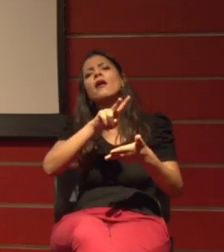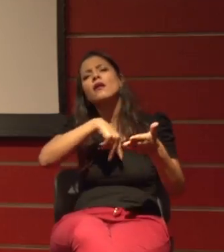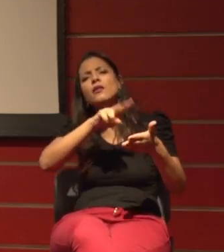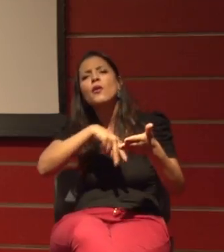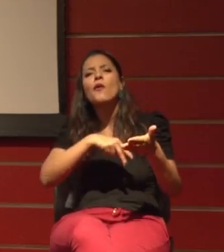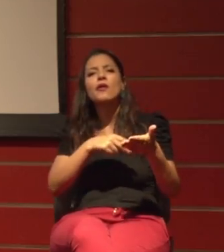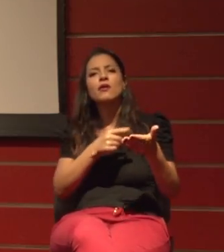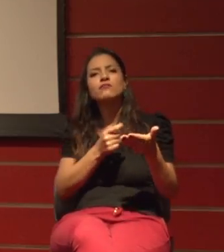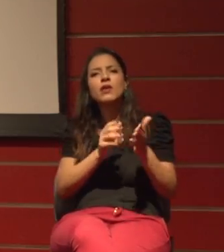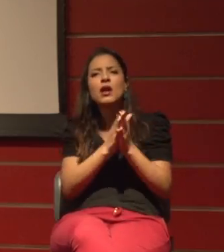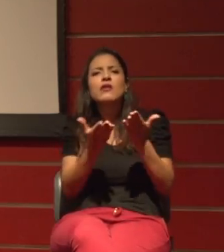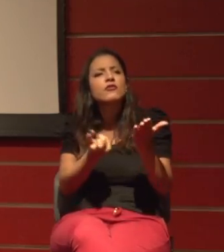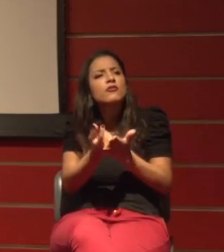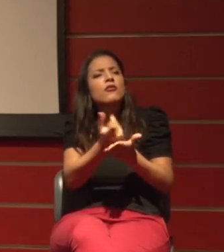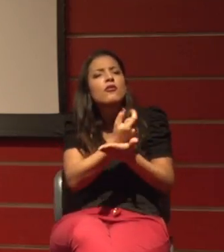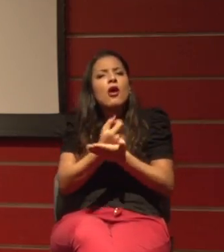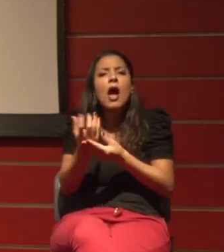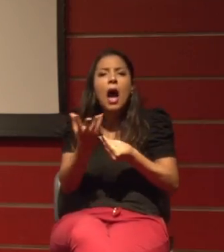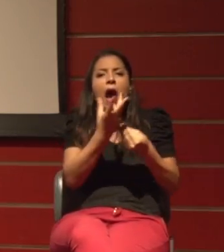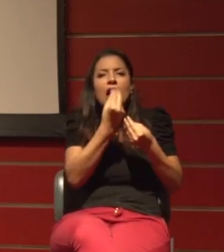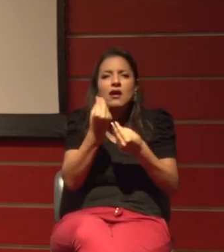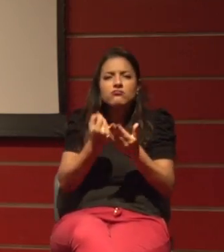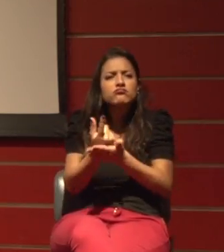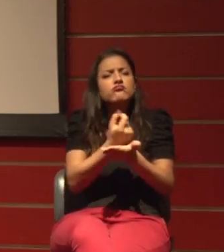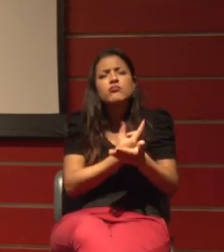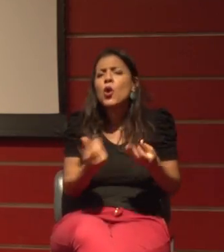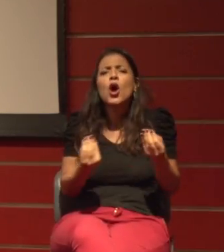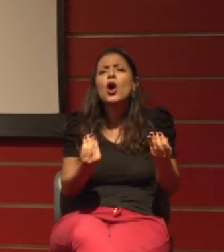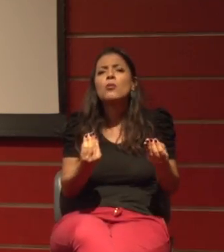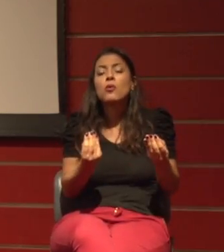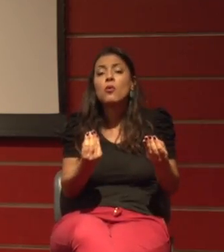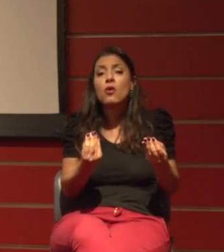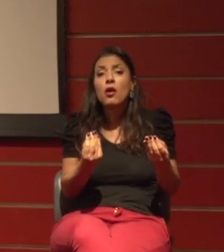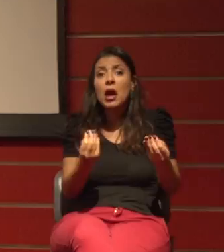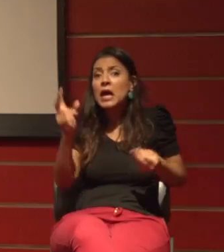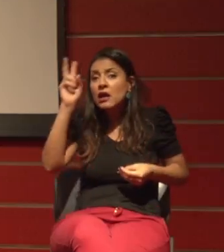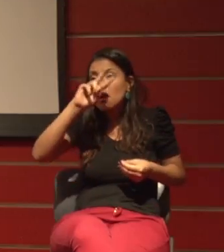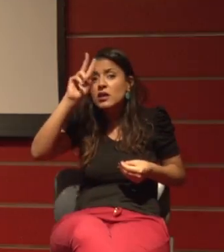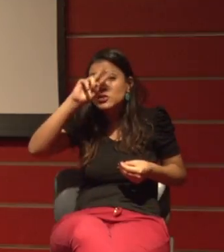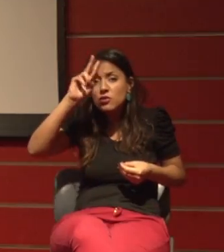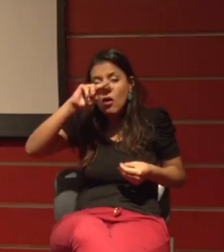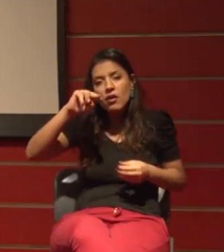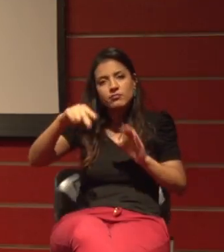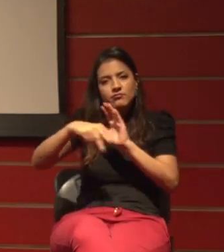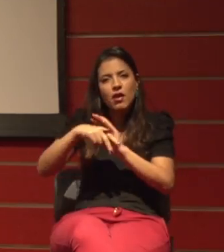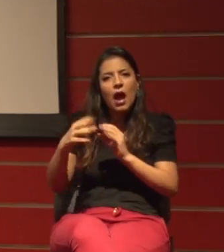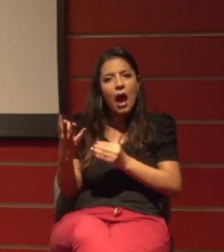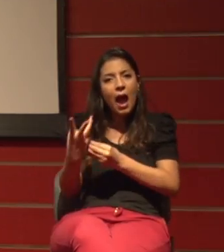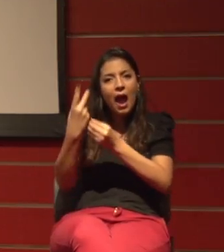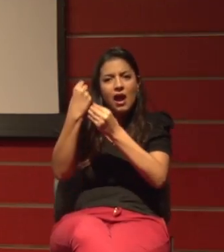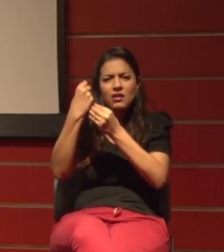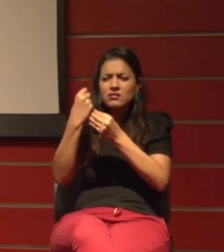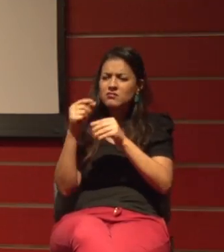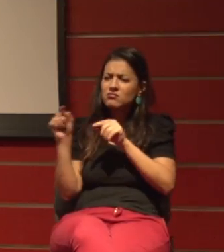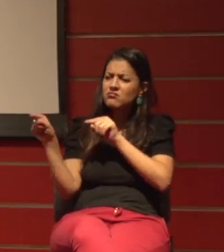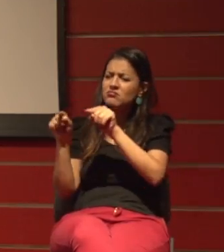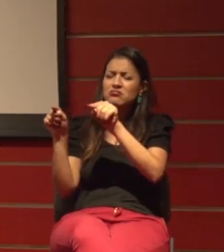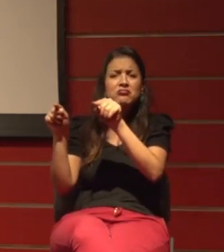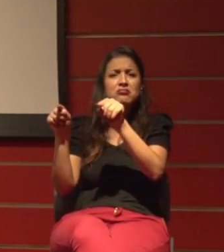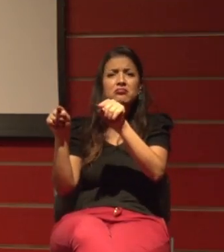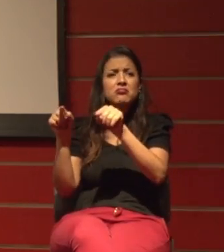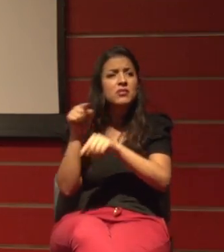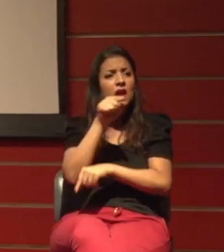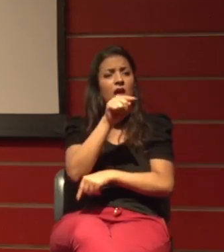consumidora de arte ou de escrito se as histórias que que estão sendo escritas e publicadas não falam com elas